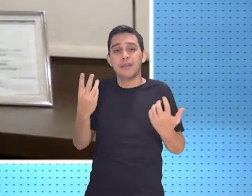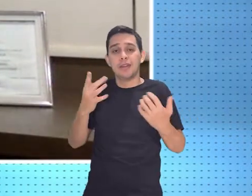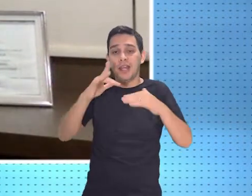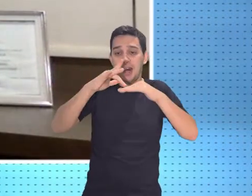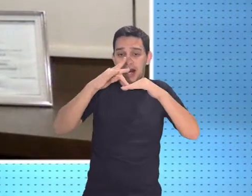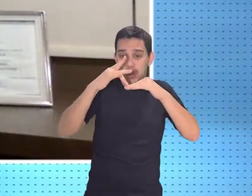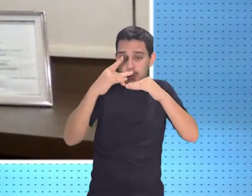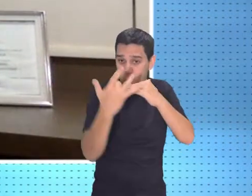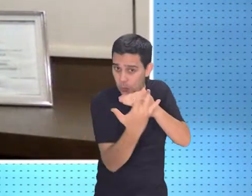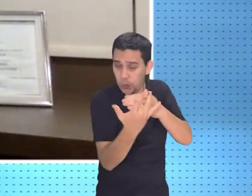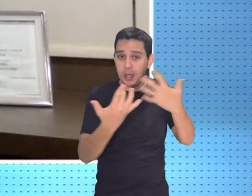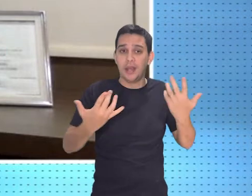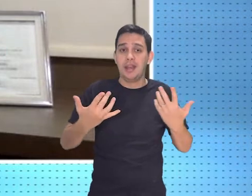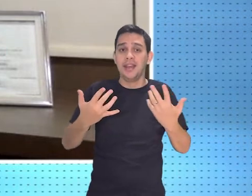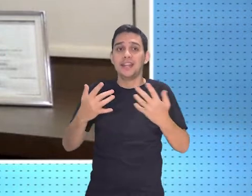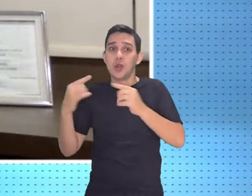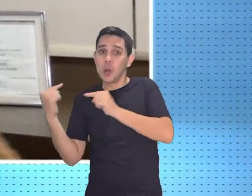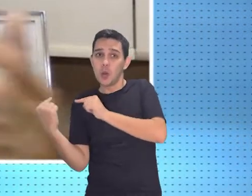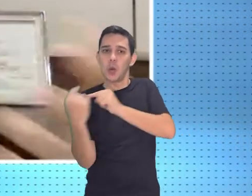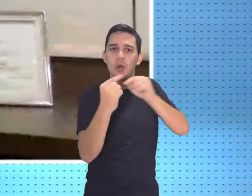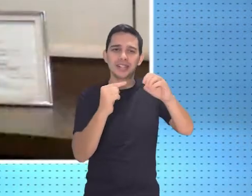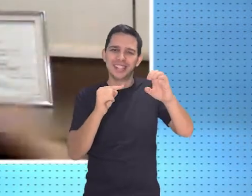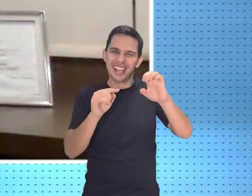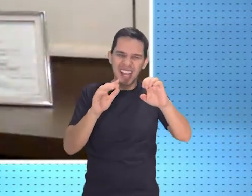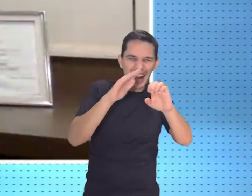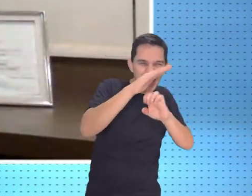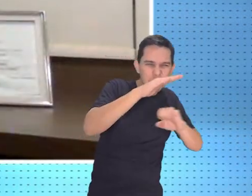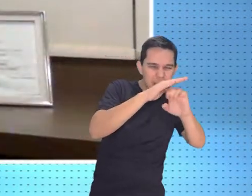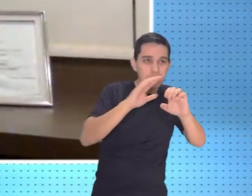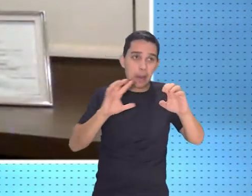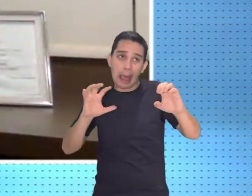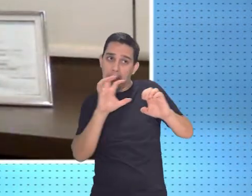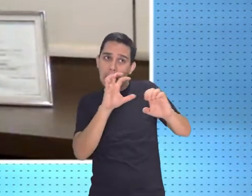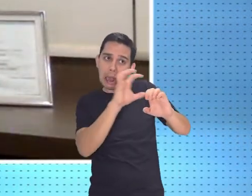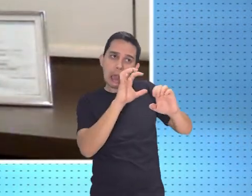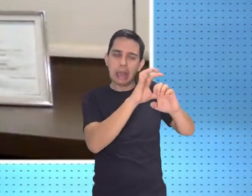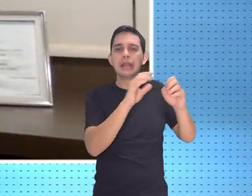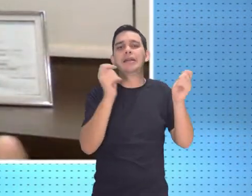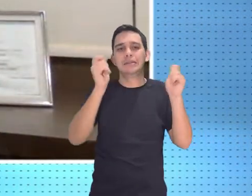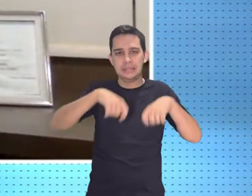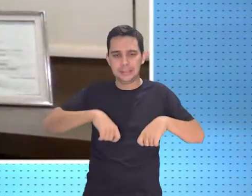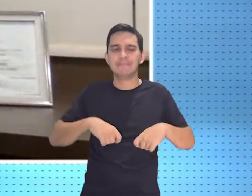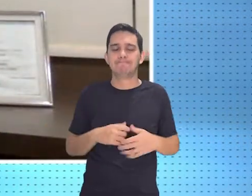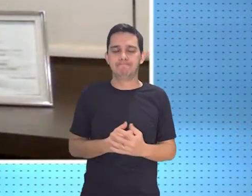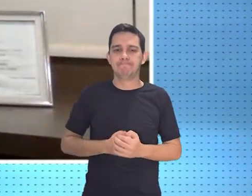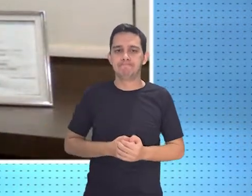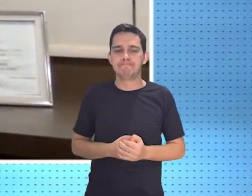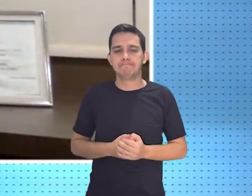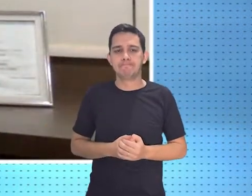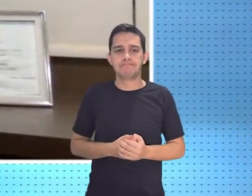sociais. São os casos de maior incidência perante a justiça.